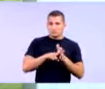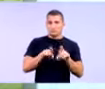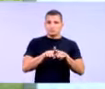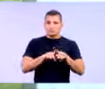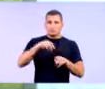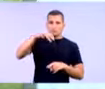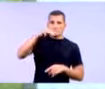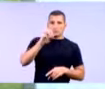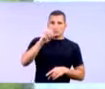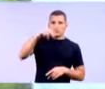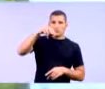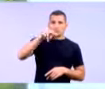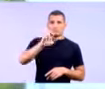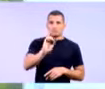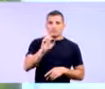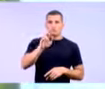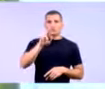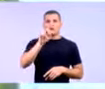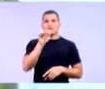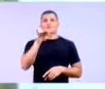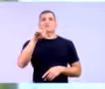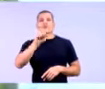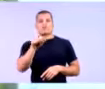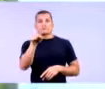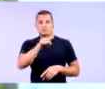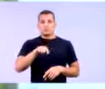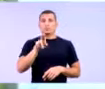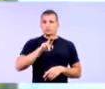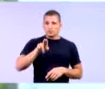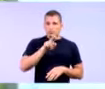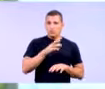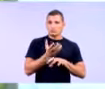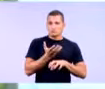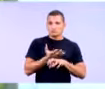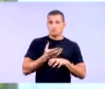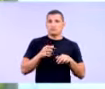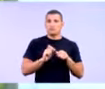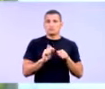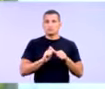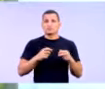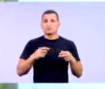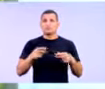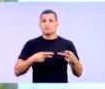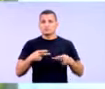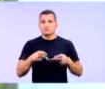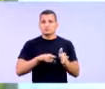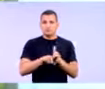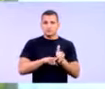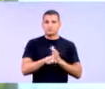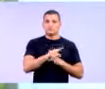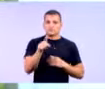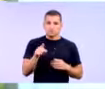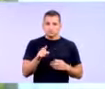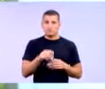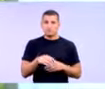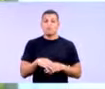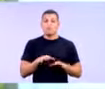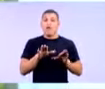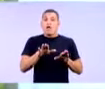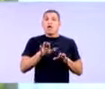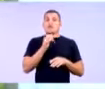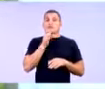vocês utilizarão na disciplina, para fazer o projeto de pesquisa de vocês. E caso vocês não façam